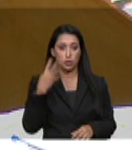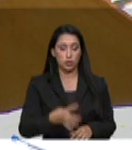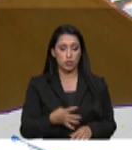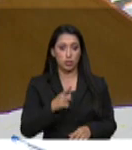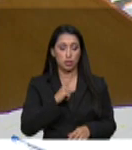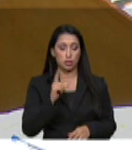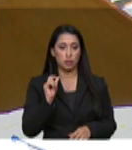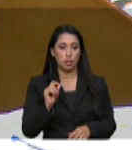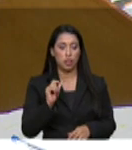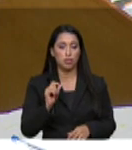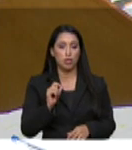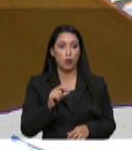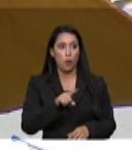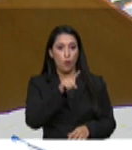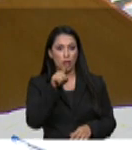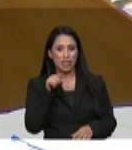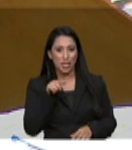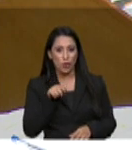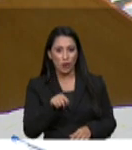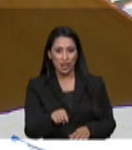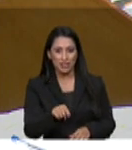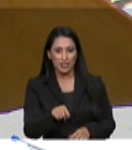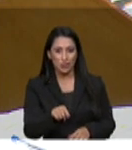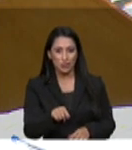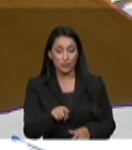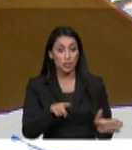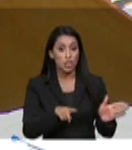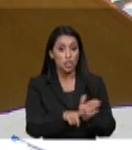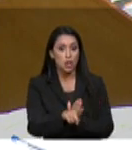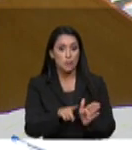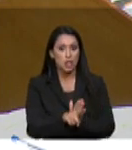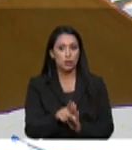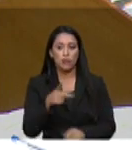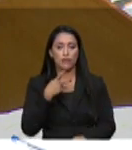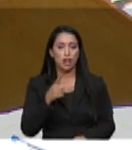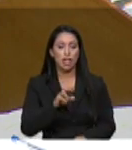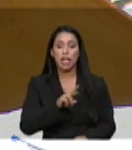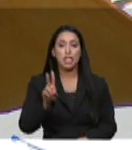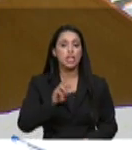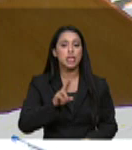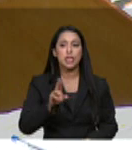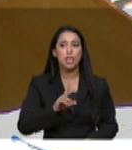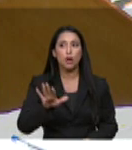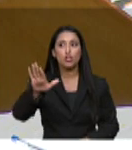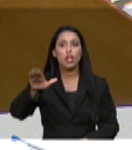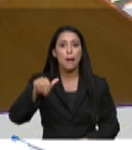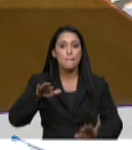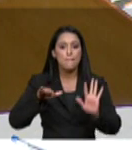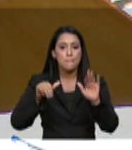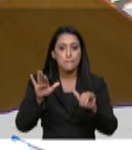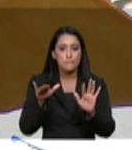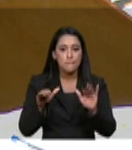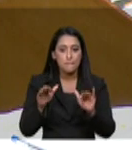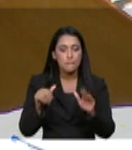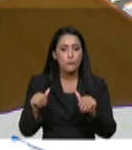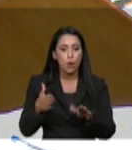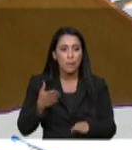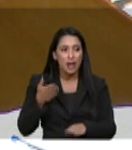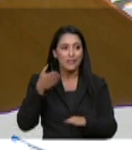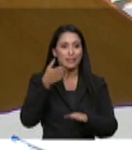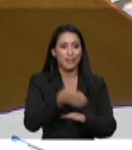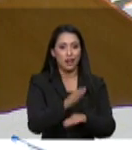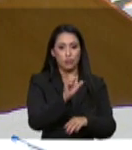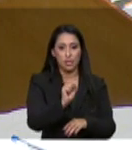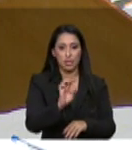é acusação deixou de colocar o ponto de interrogação ou seja sustenta que não afirma que convocou as forças armadas para intervir neste